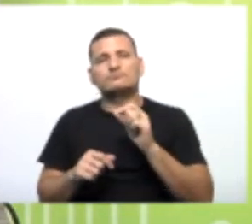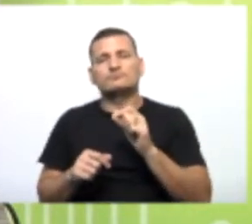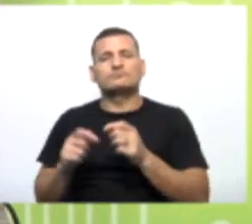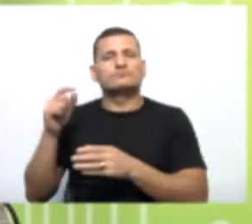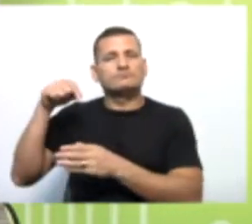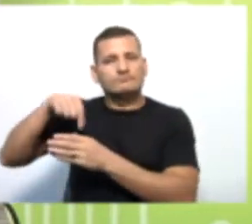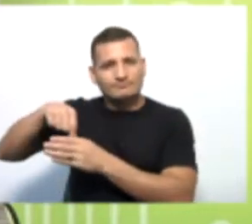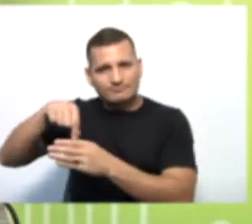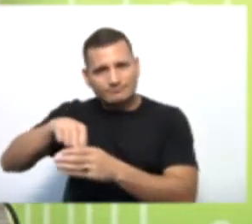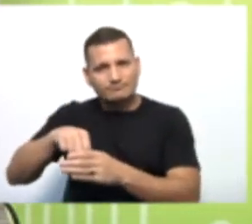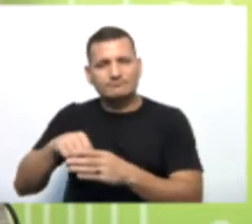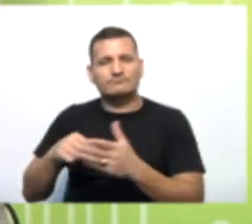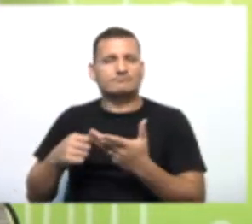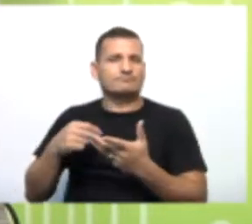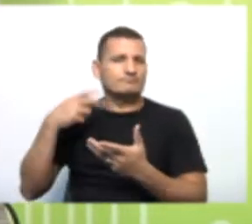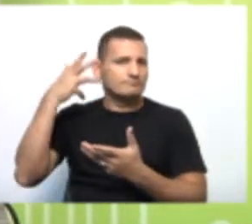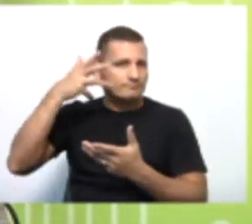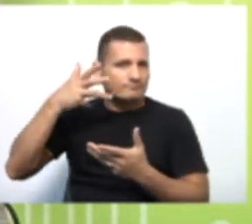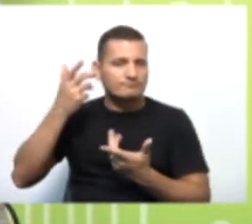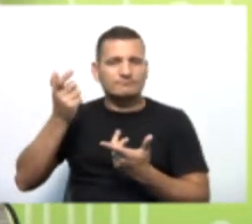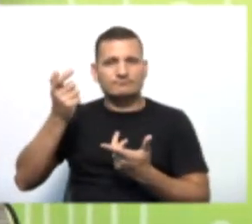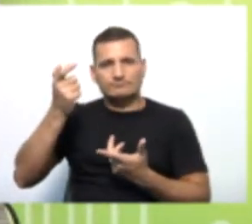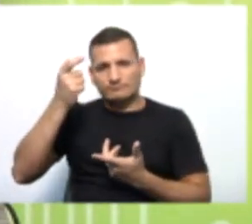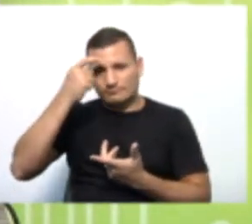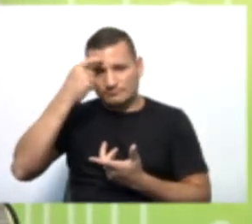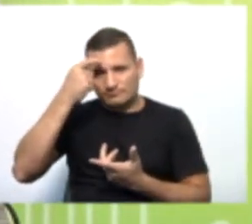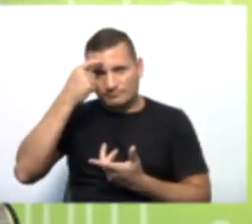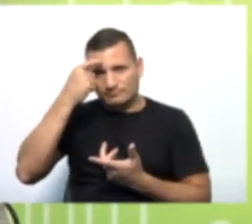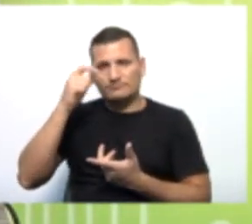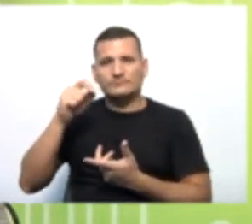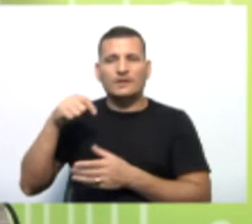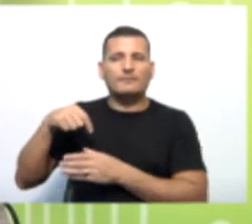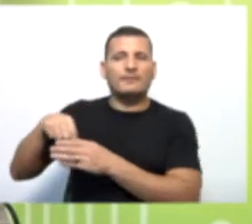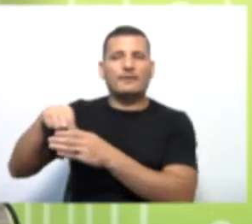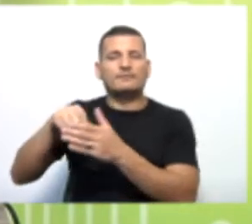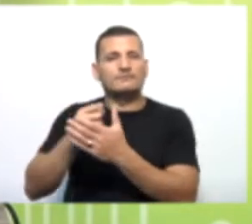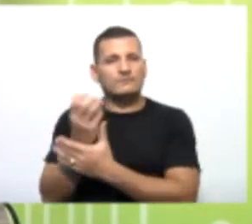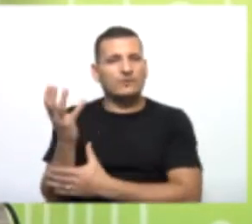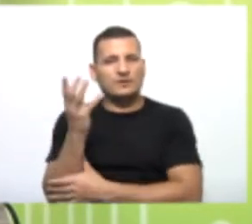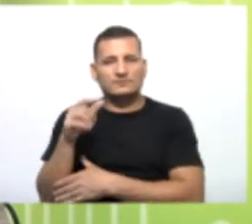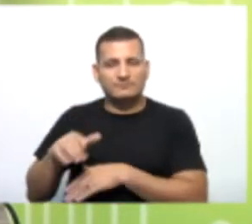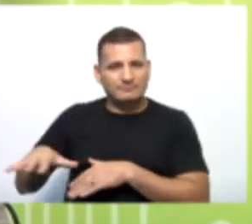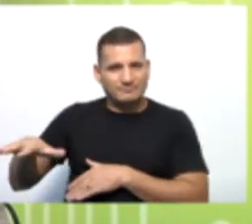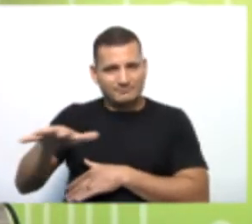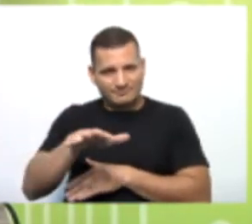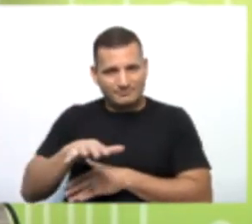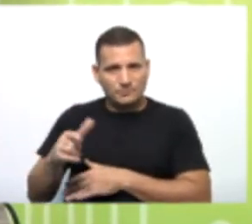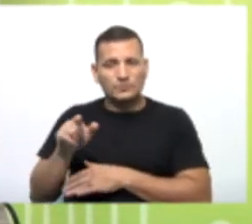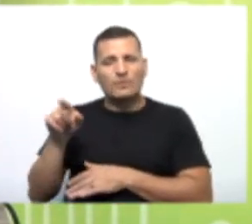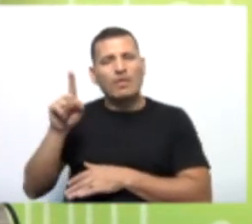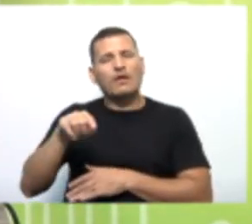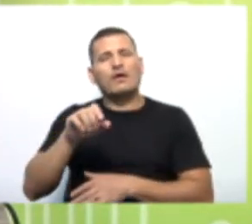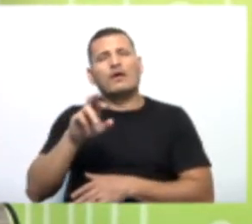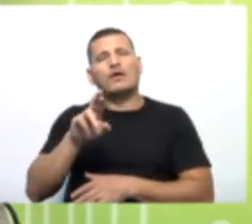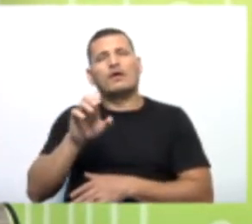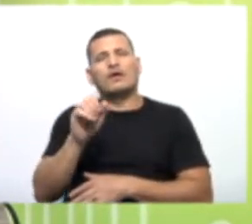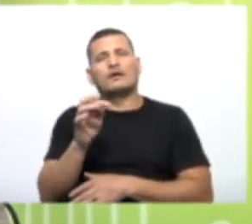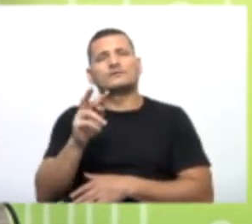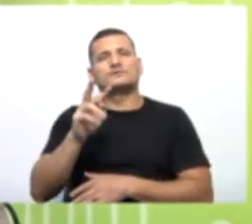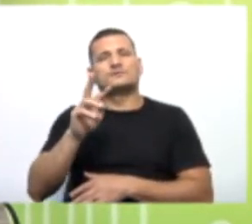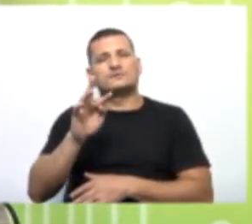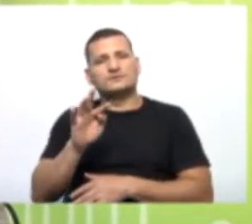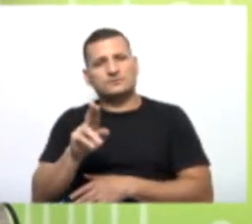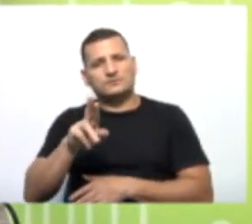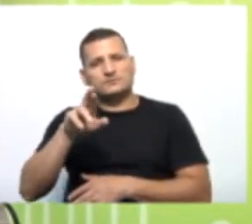mudas, disponibiliza palestra, conscientização para que ele refloreste aquilo ali. E isso então é restaurar o meio